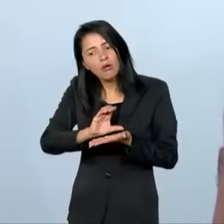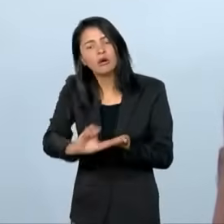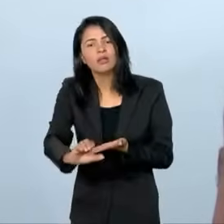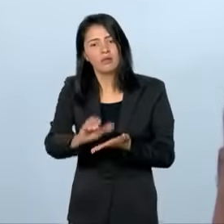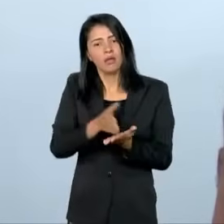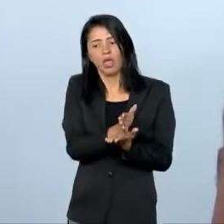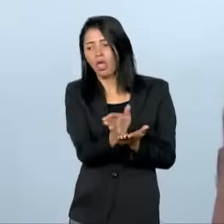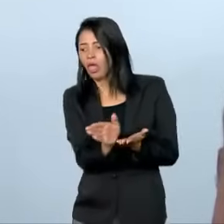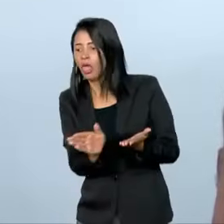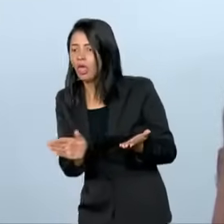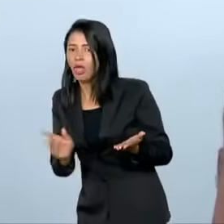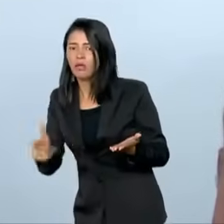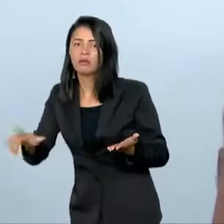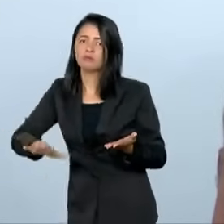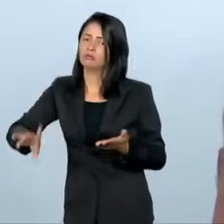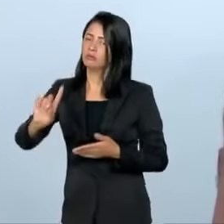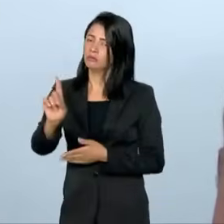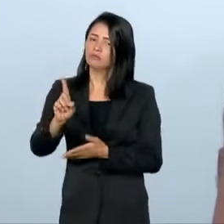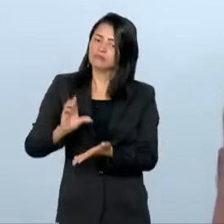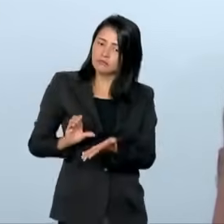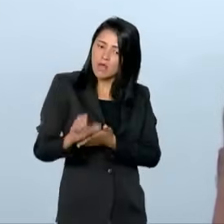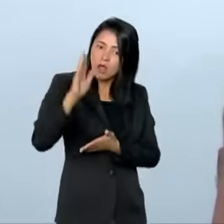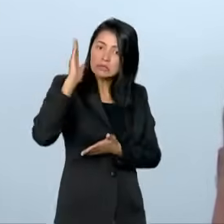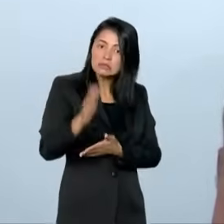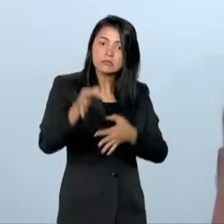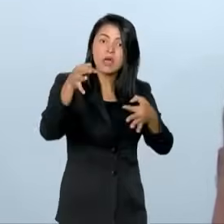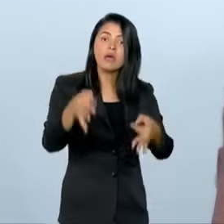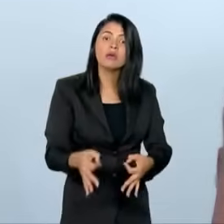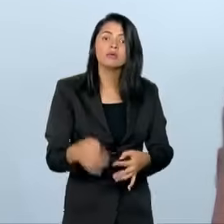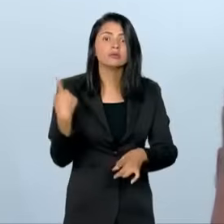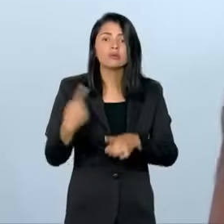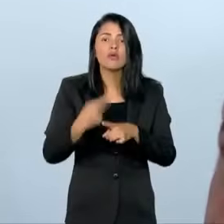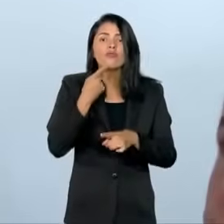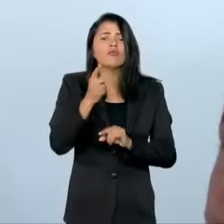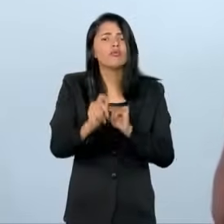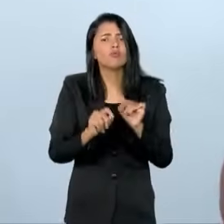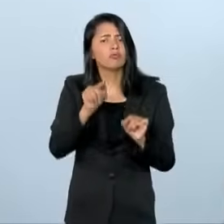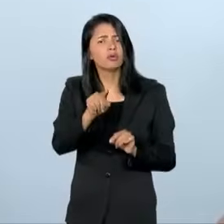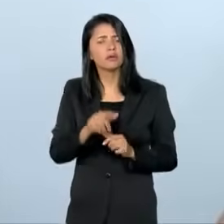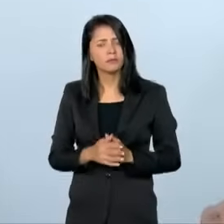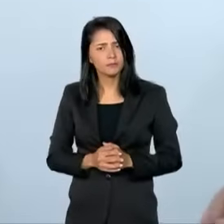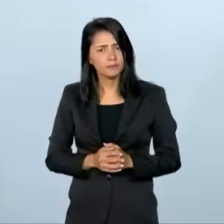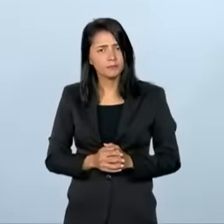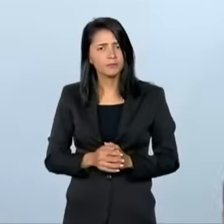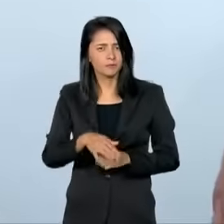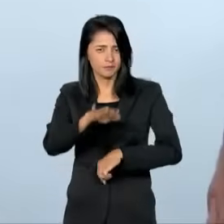ser desviado, ele tem que ser colocado. Então, o que é que eu estou querendo dizer para vocês?